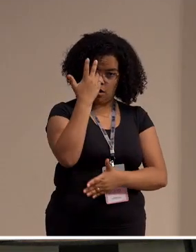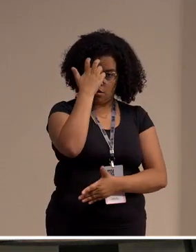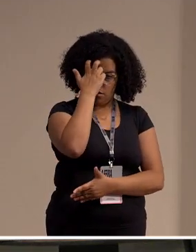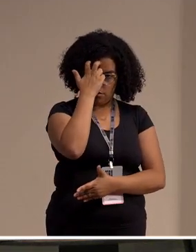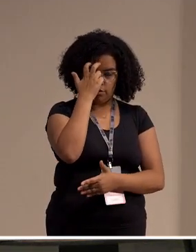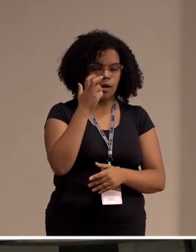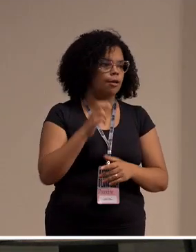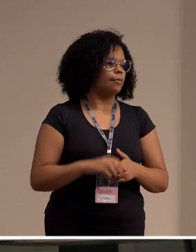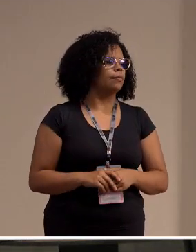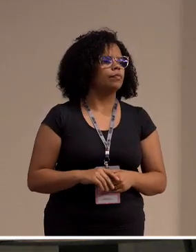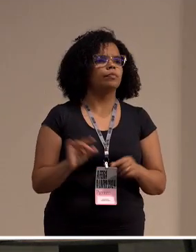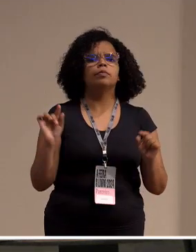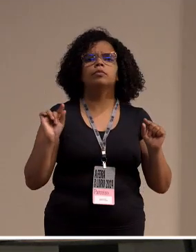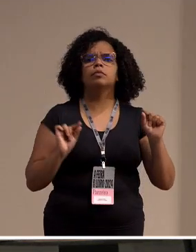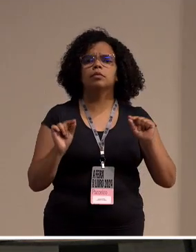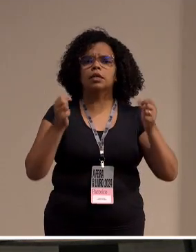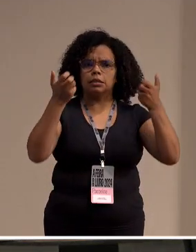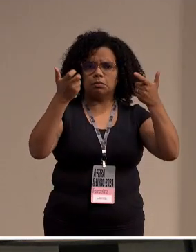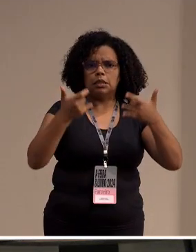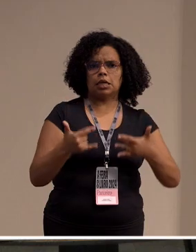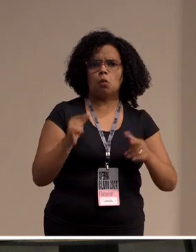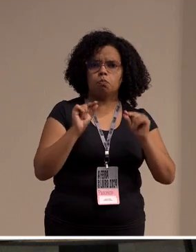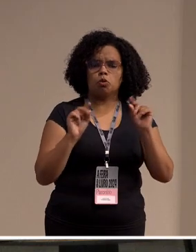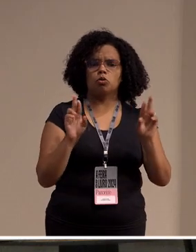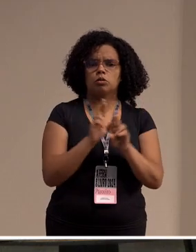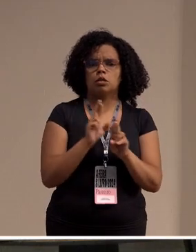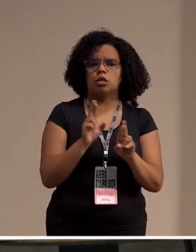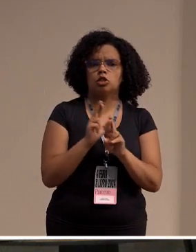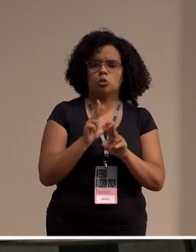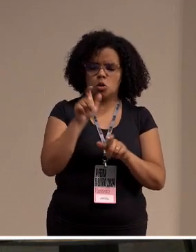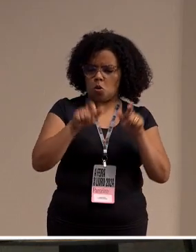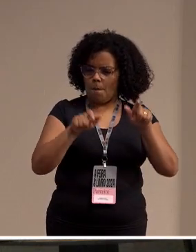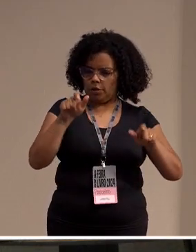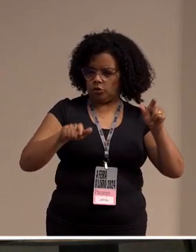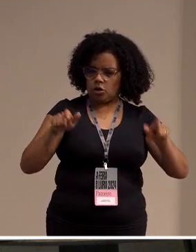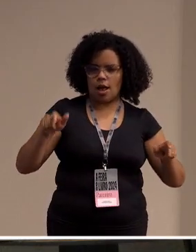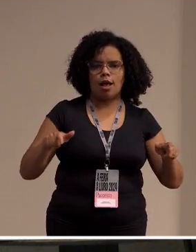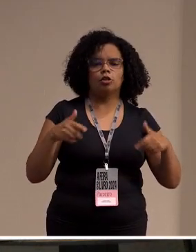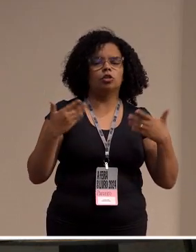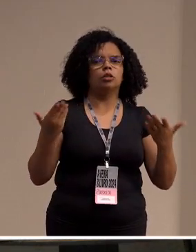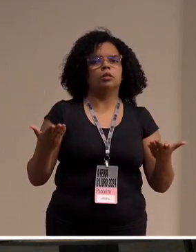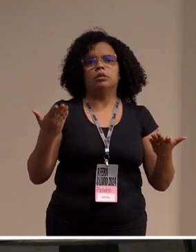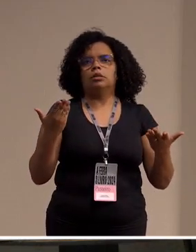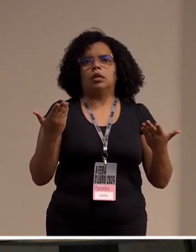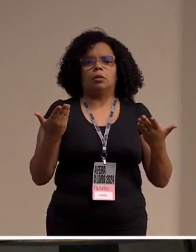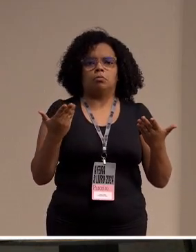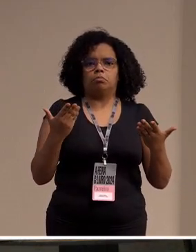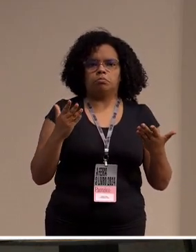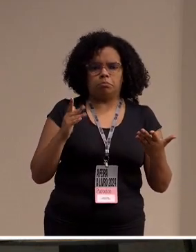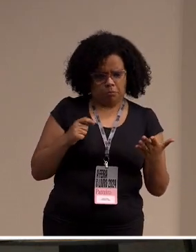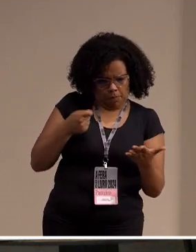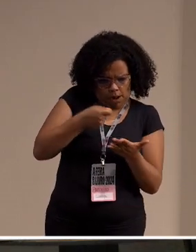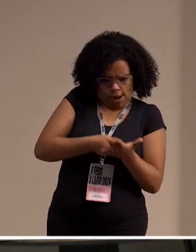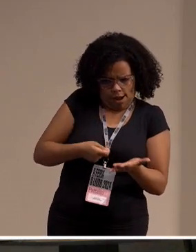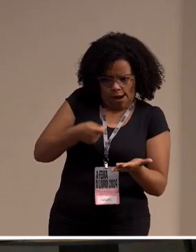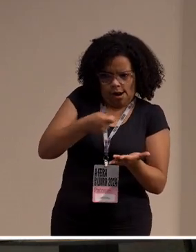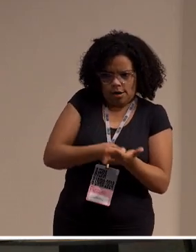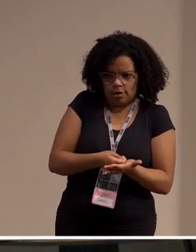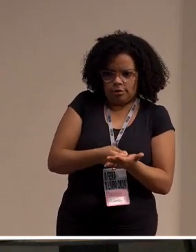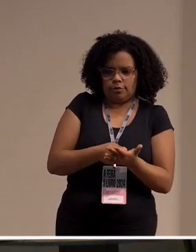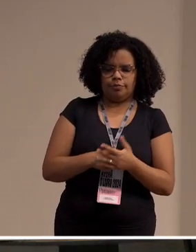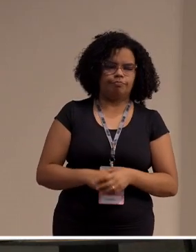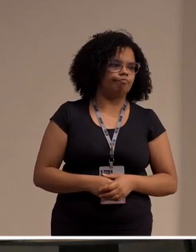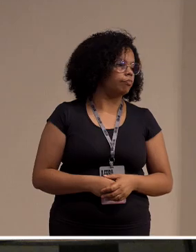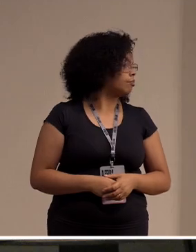né? Queria que você falasse um pouco desse relacionamento com personagens, esses personagens, de repente, se impõem, esses personagens que dominam